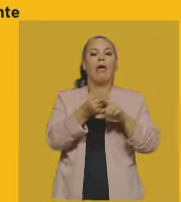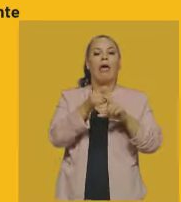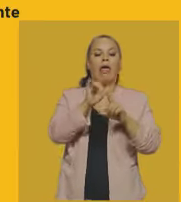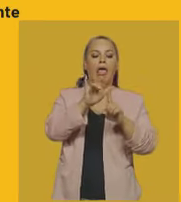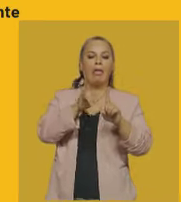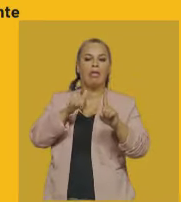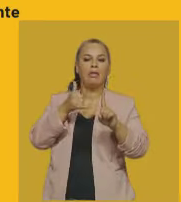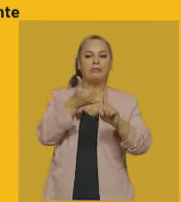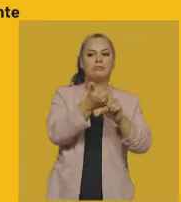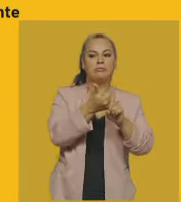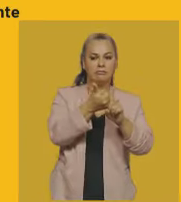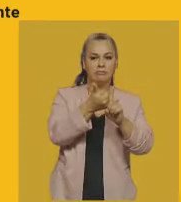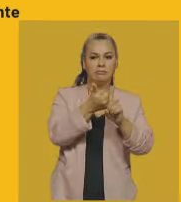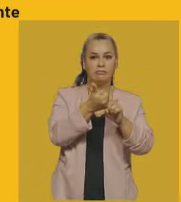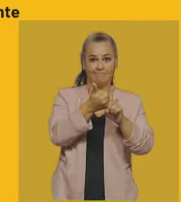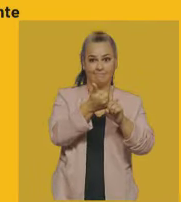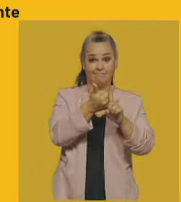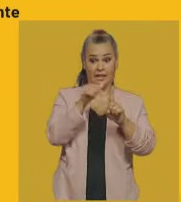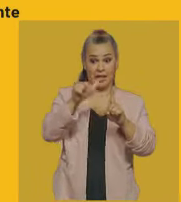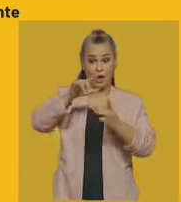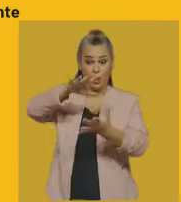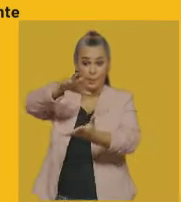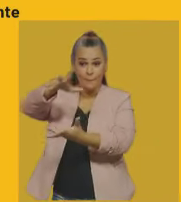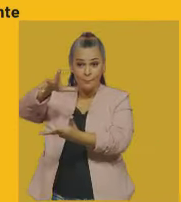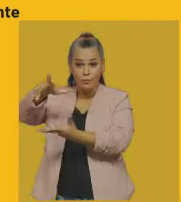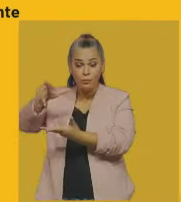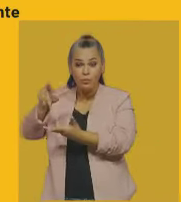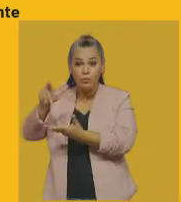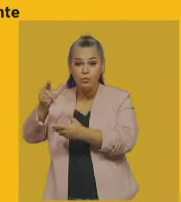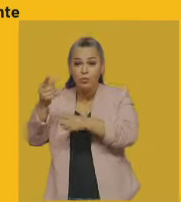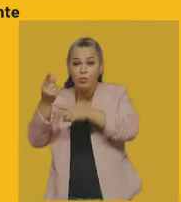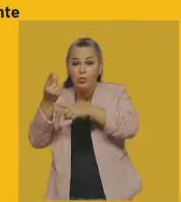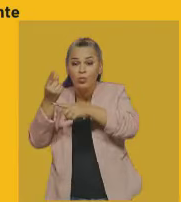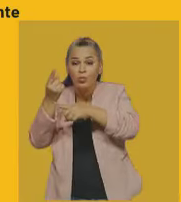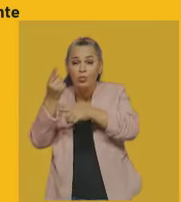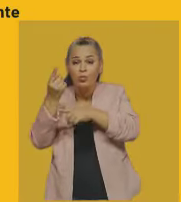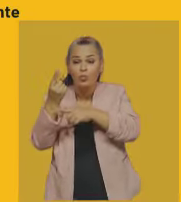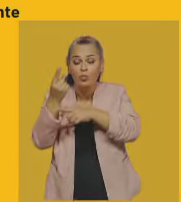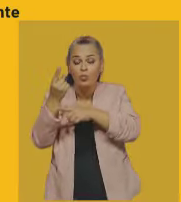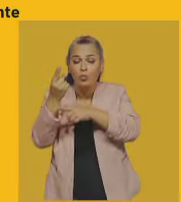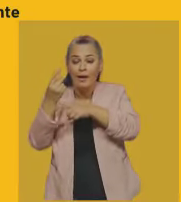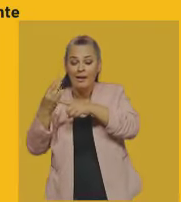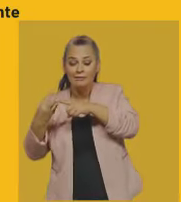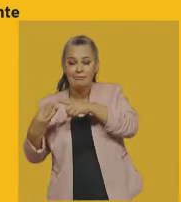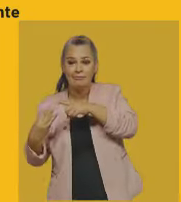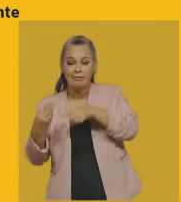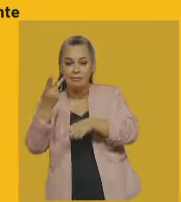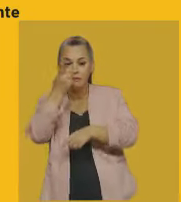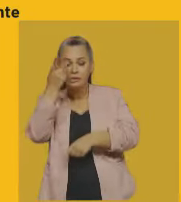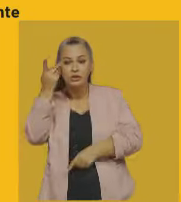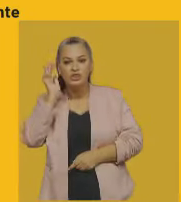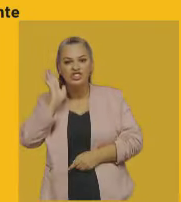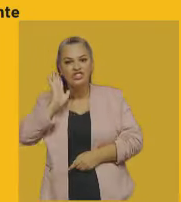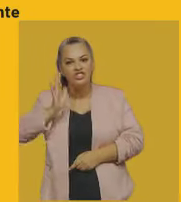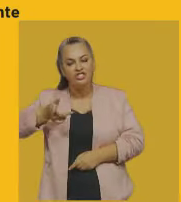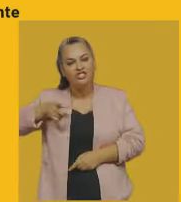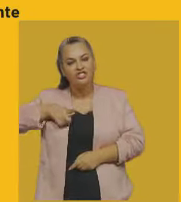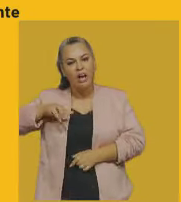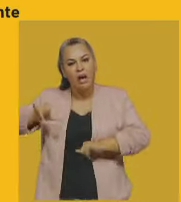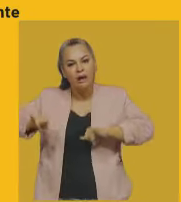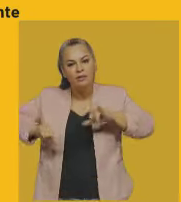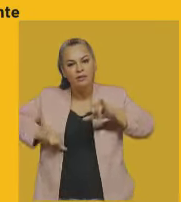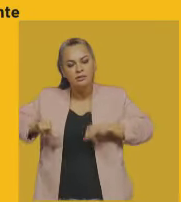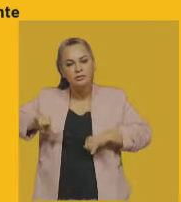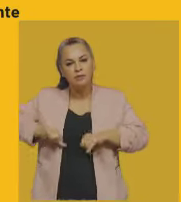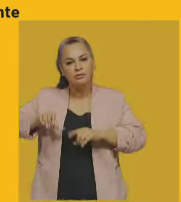em cada 3 pessoas, estudantes, já sofreram bullying na vida. E aí você vai ver, olha, você está no primeiro